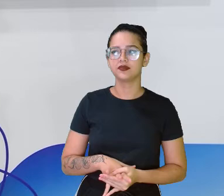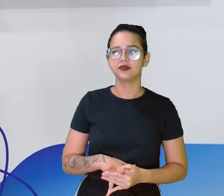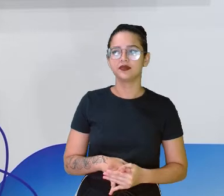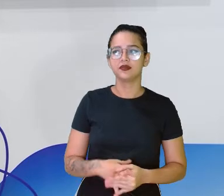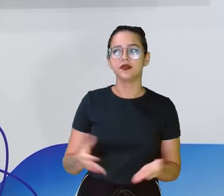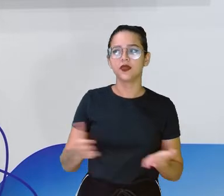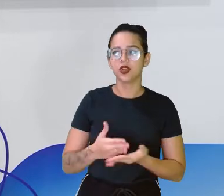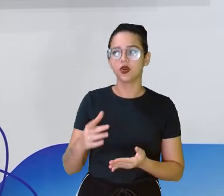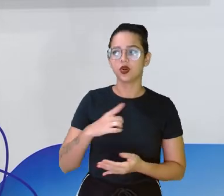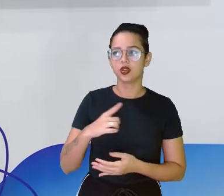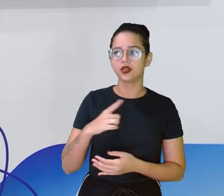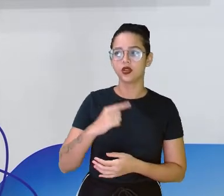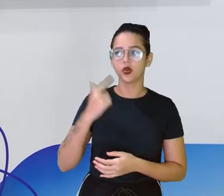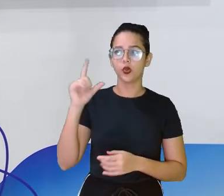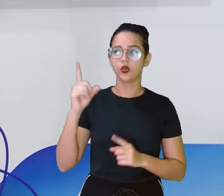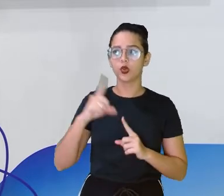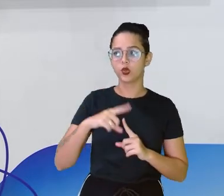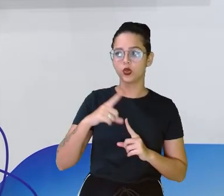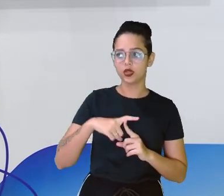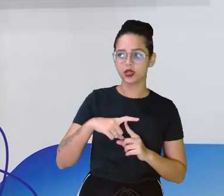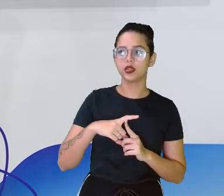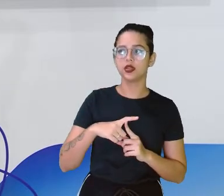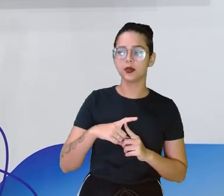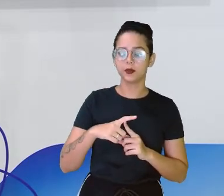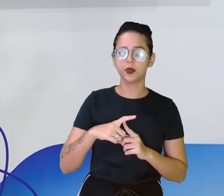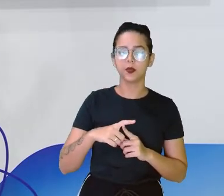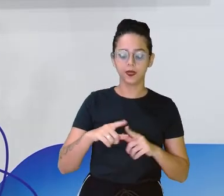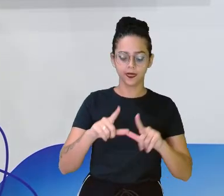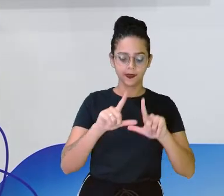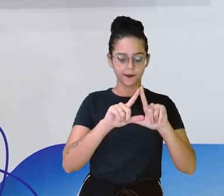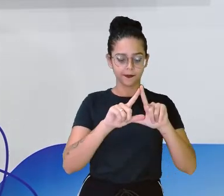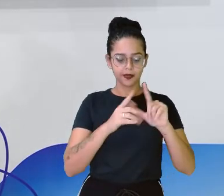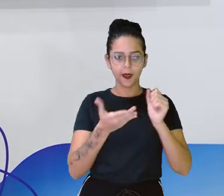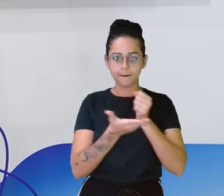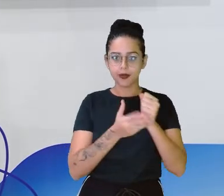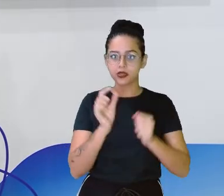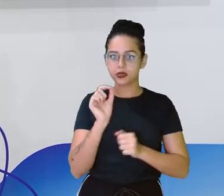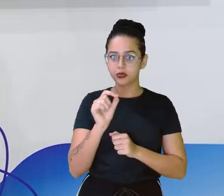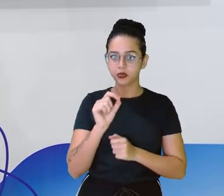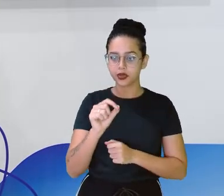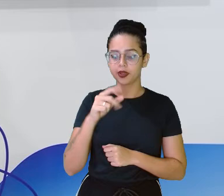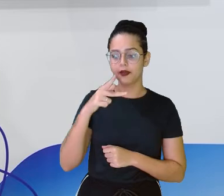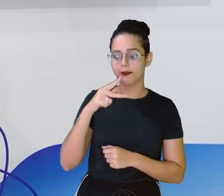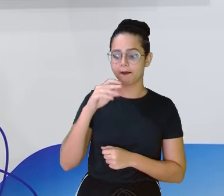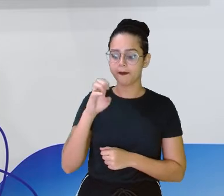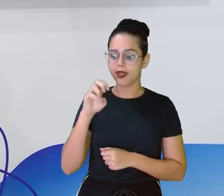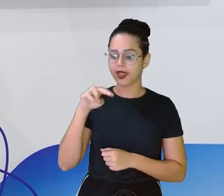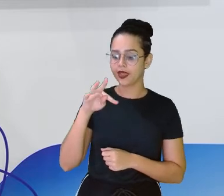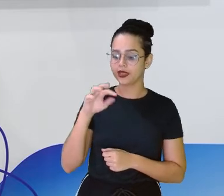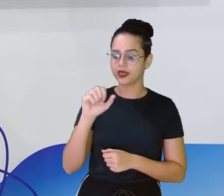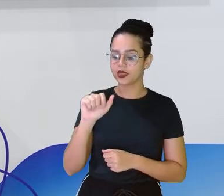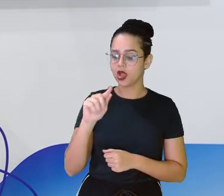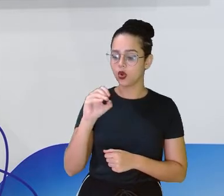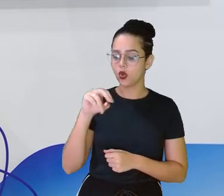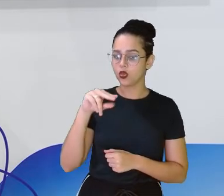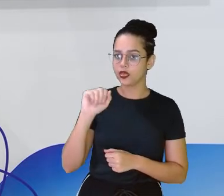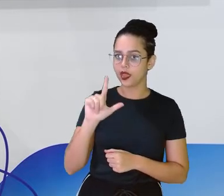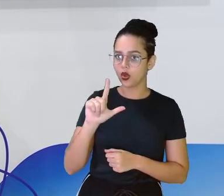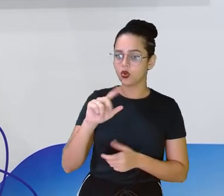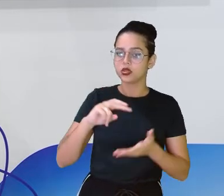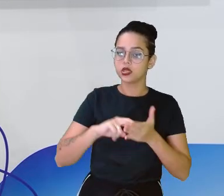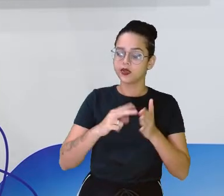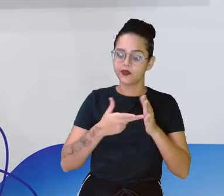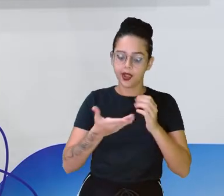Agora eu tenho outro tipo de pirâmide, é uma pirâmide de base pentagonal. Tenho um aqui para mostrar para vocês, né? Não